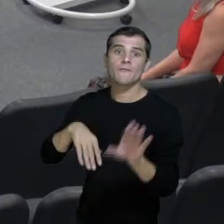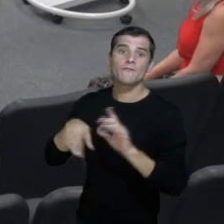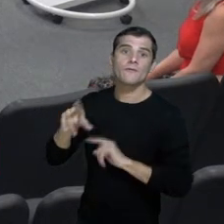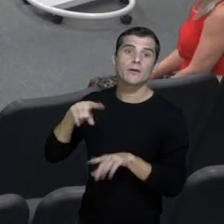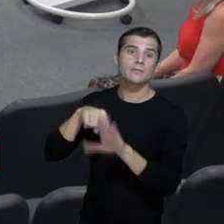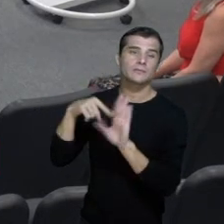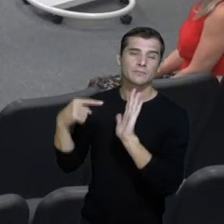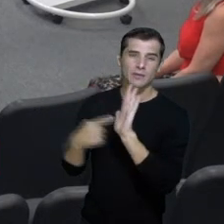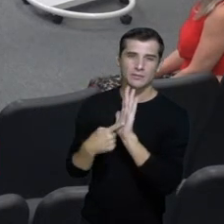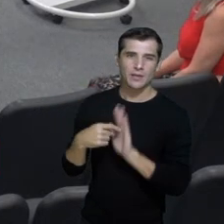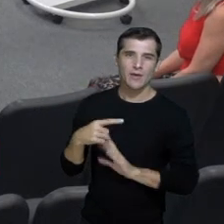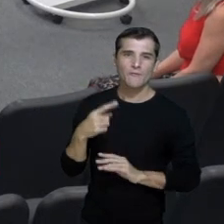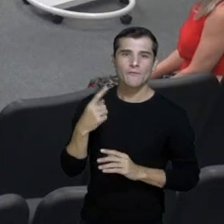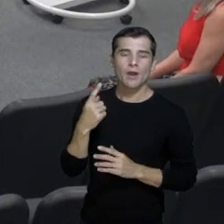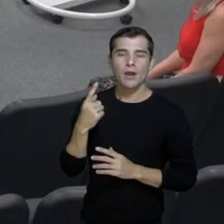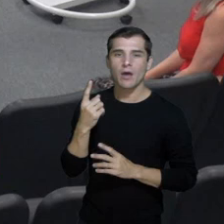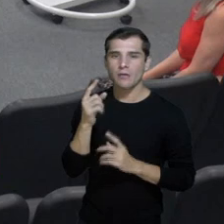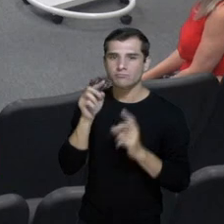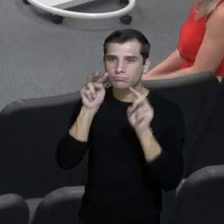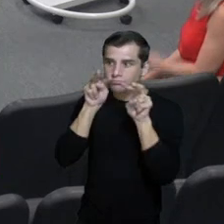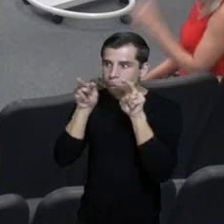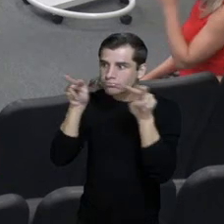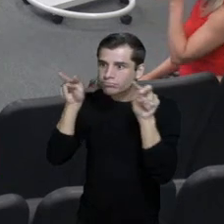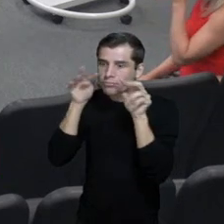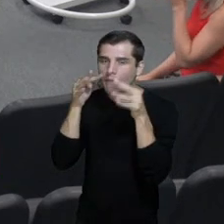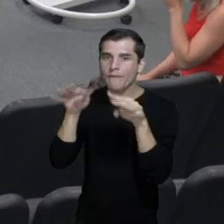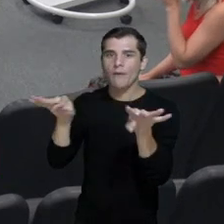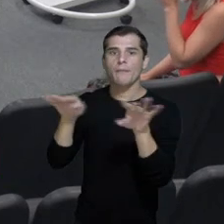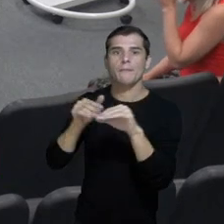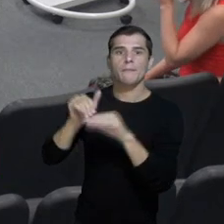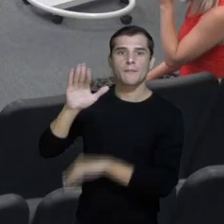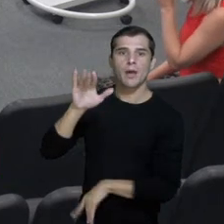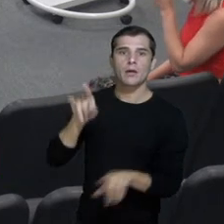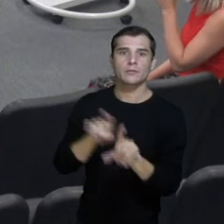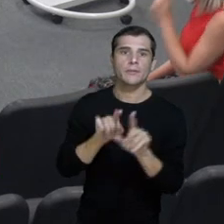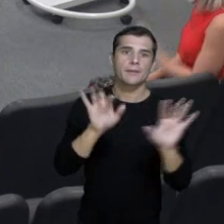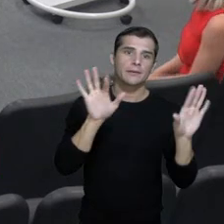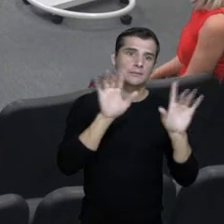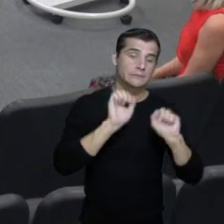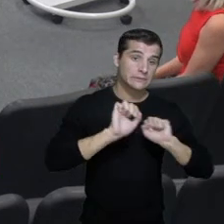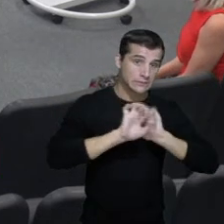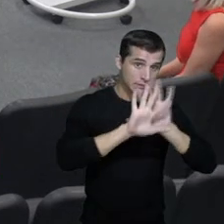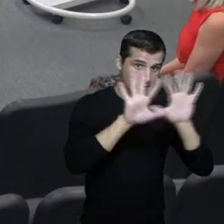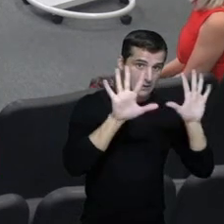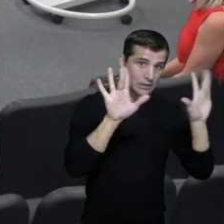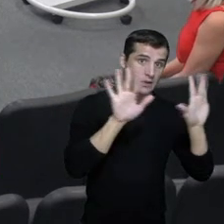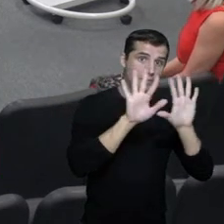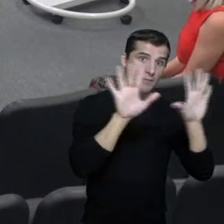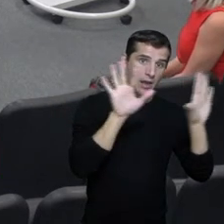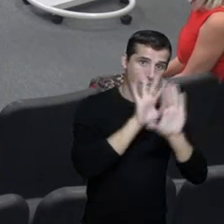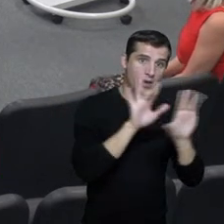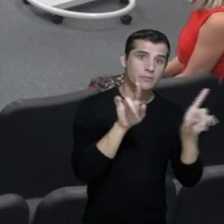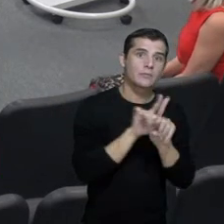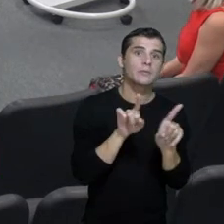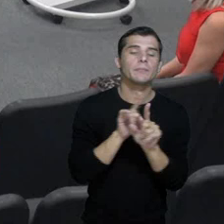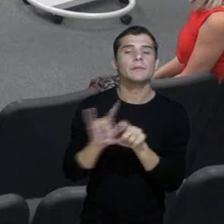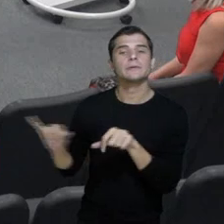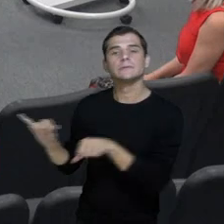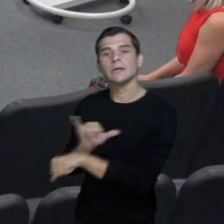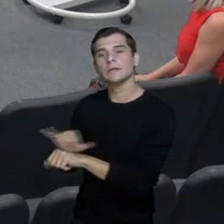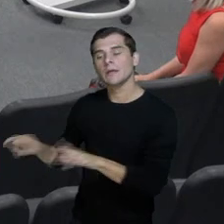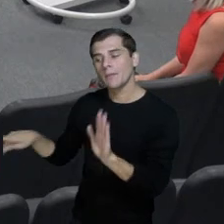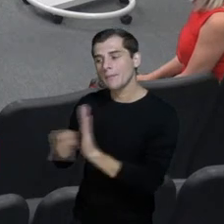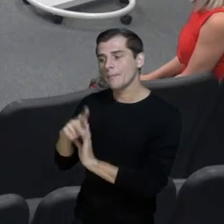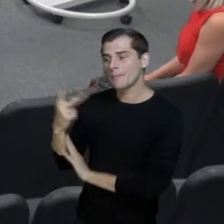aqui a transparência né ferramentas de compliance que nós podemos usar no nosso dia a dia para criar